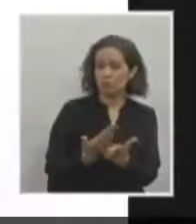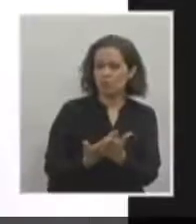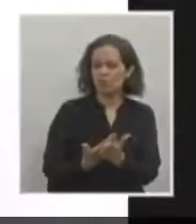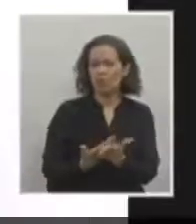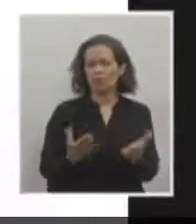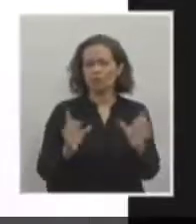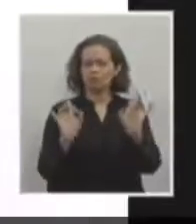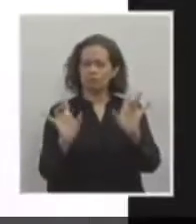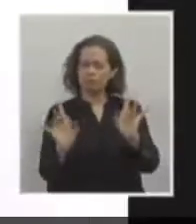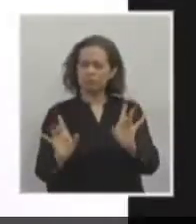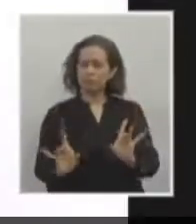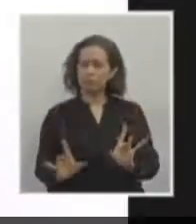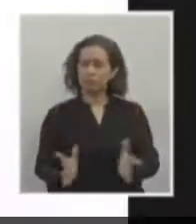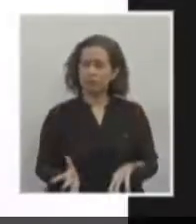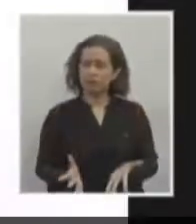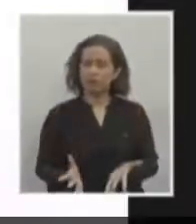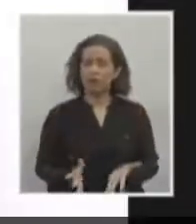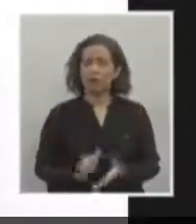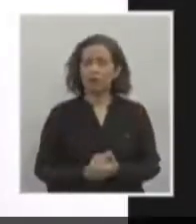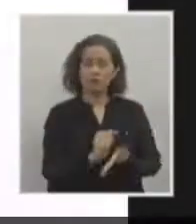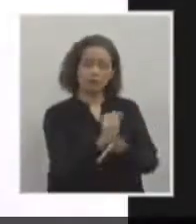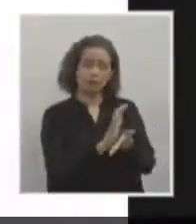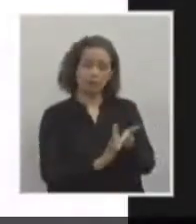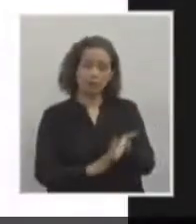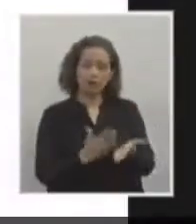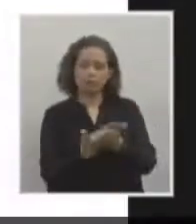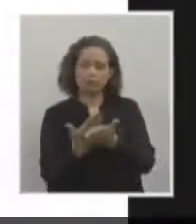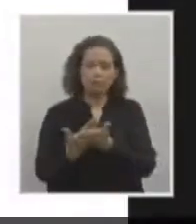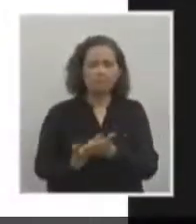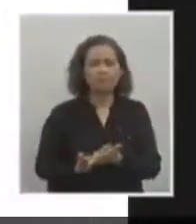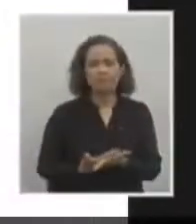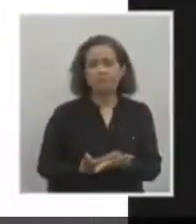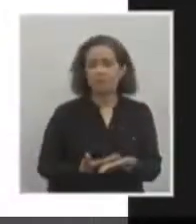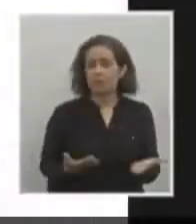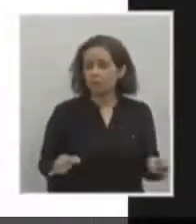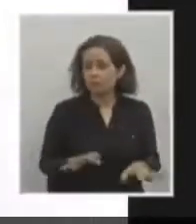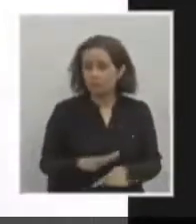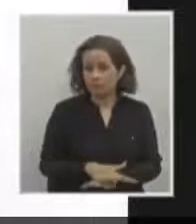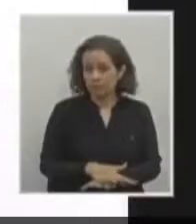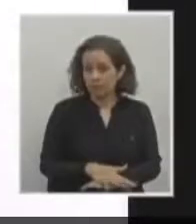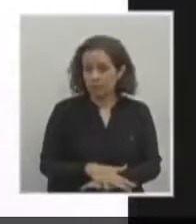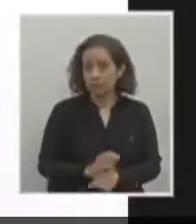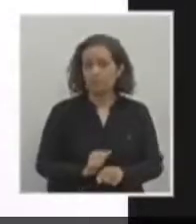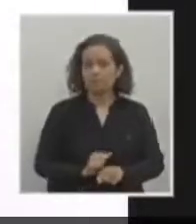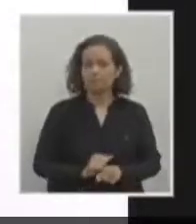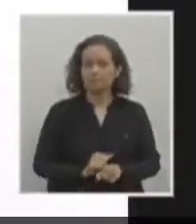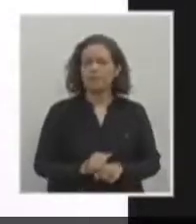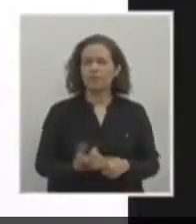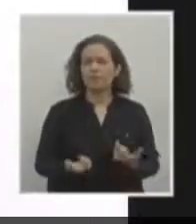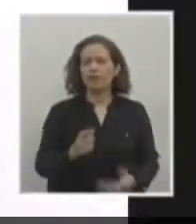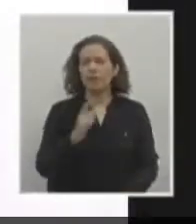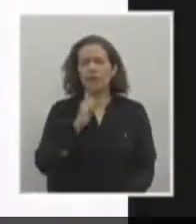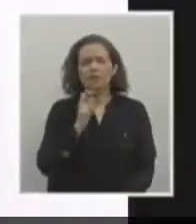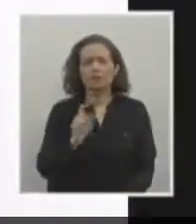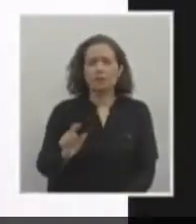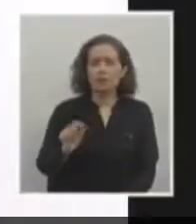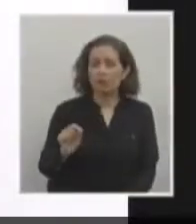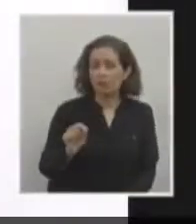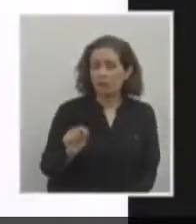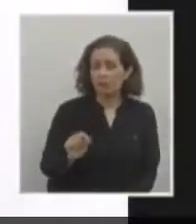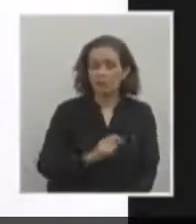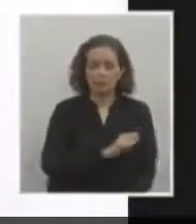foram encerradas as atividades. Hoje temos poucas no estado. E a questão nossa, os alunos na escola regular,